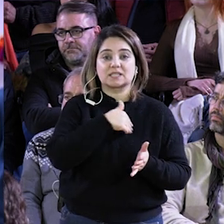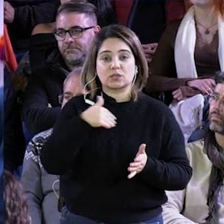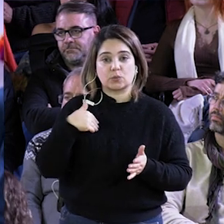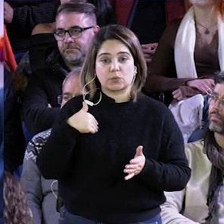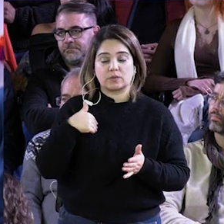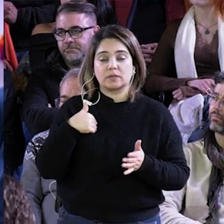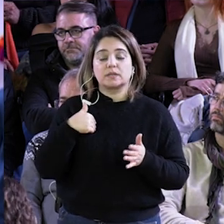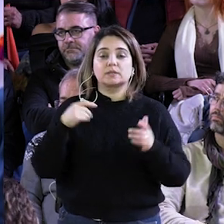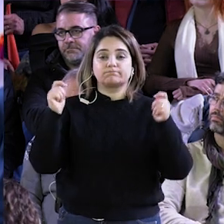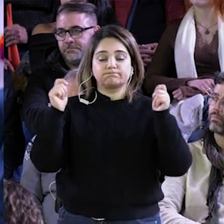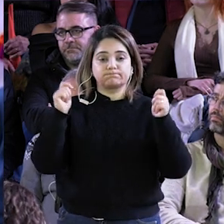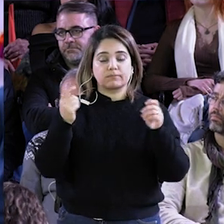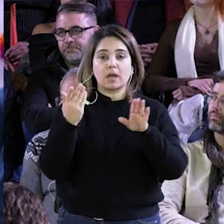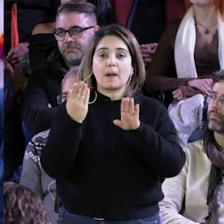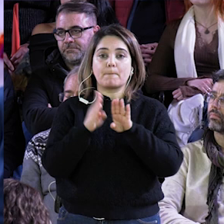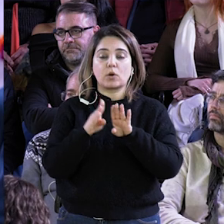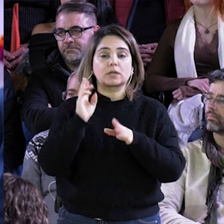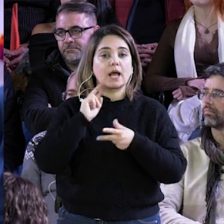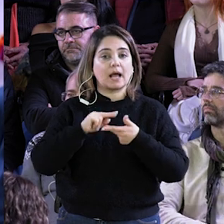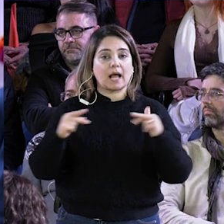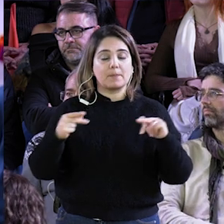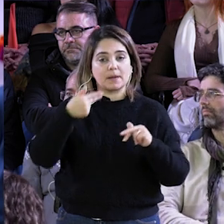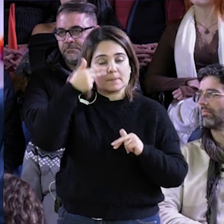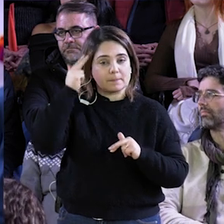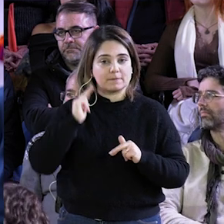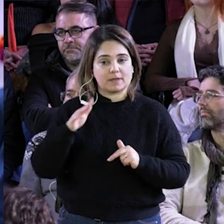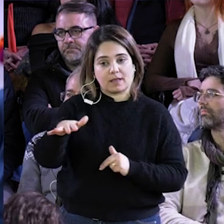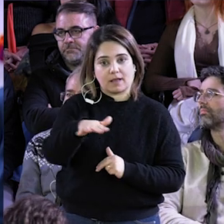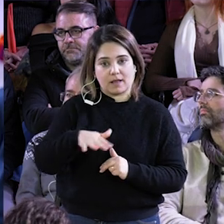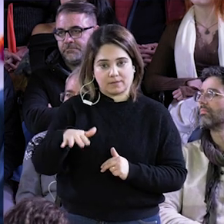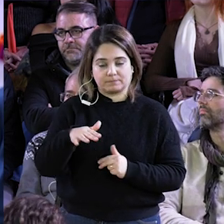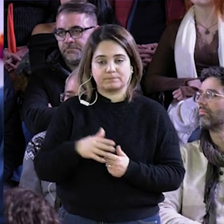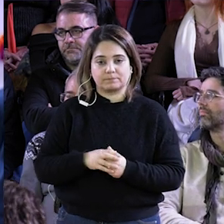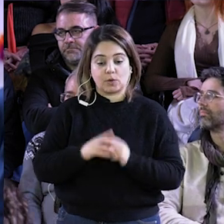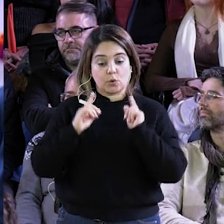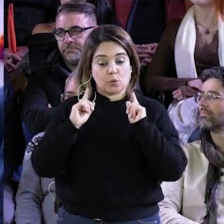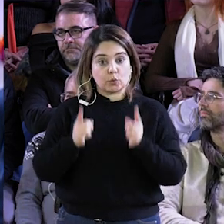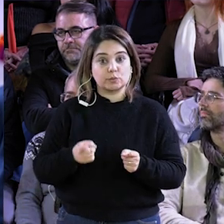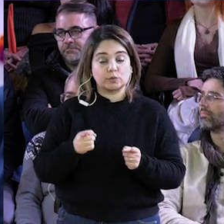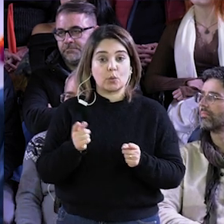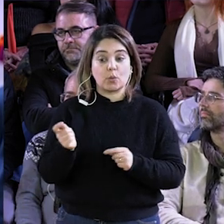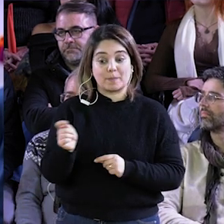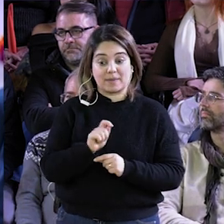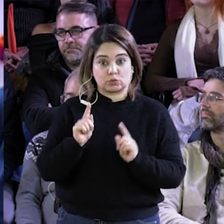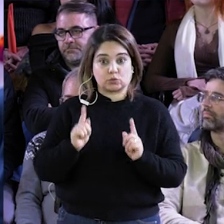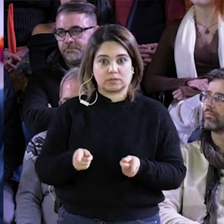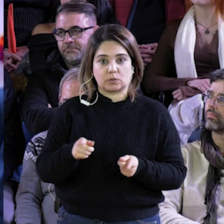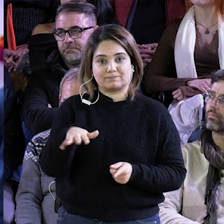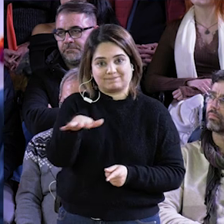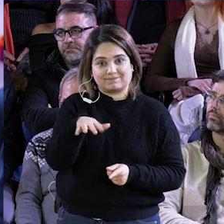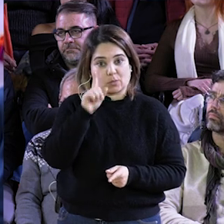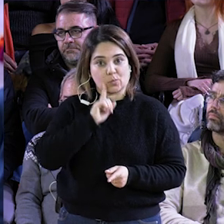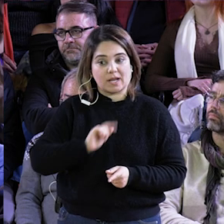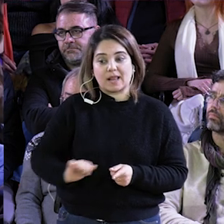se concentraram à porta da Câmara Municipal de Penafiel. Quando o mês começou, elas, as que